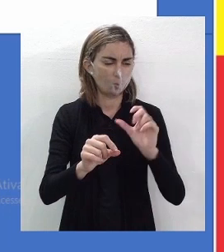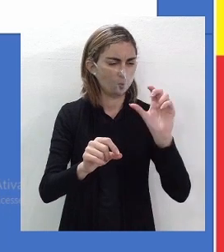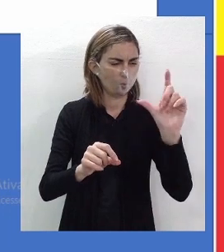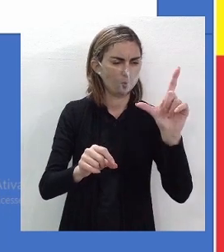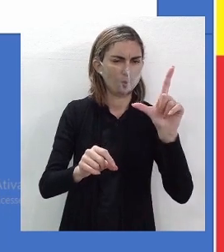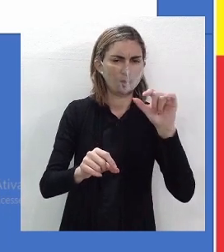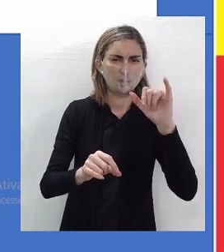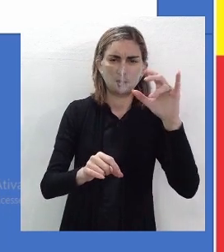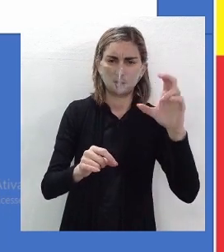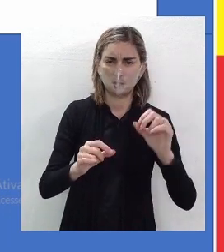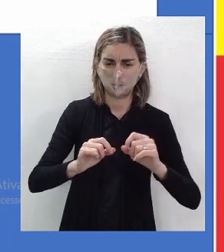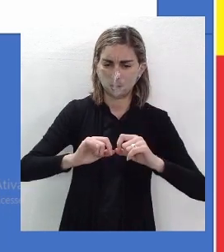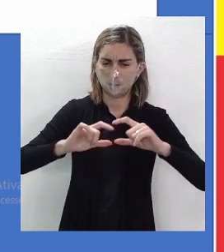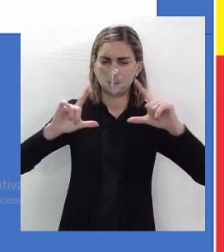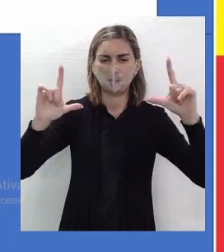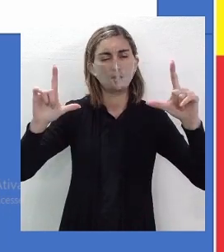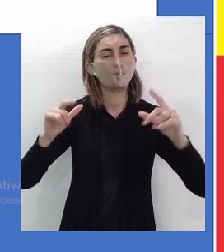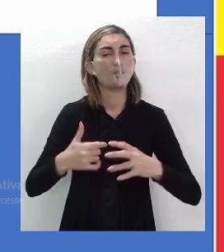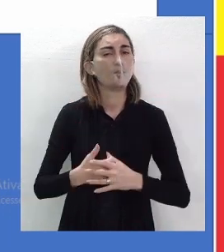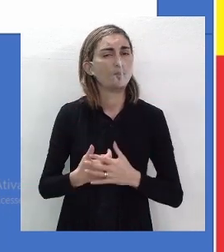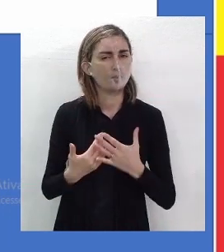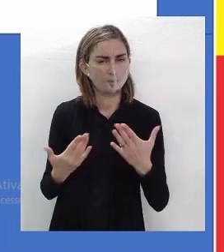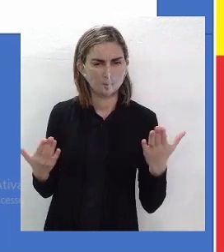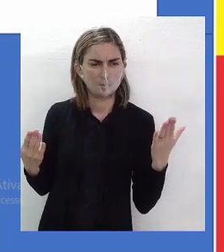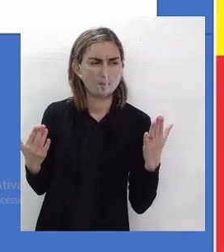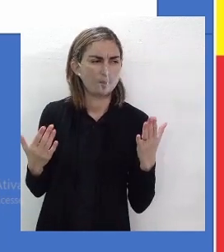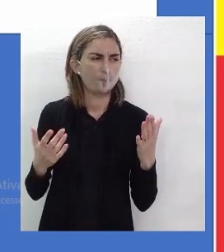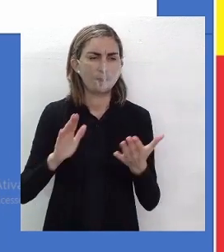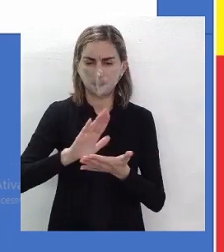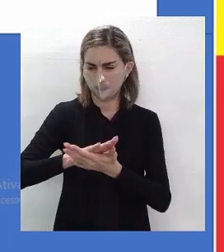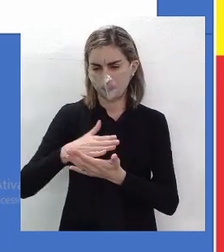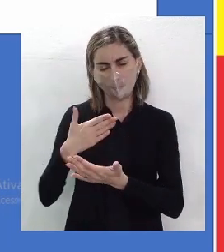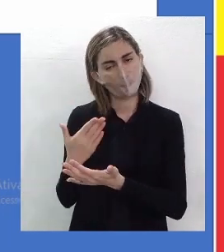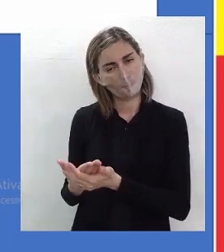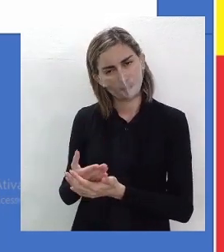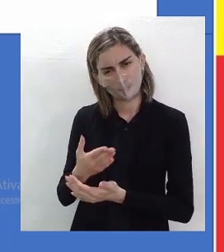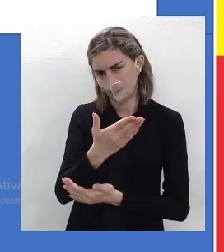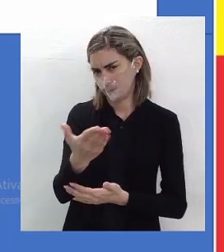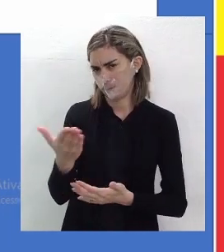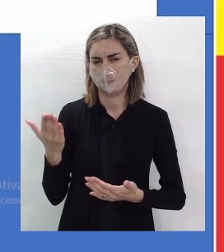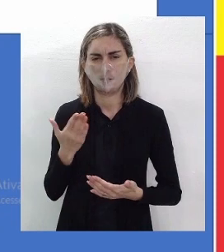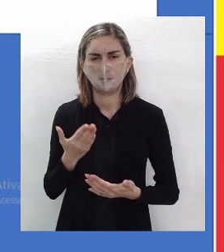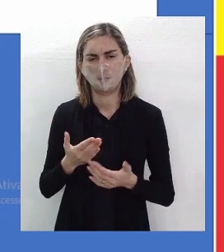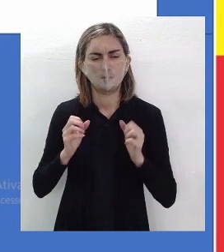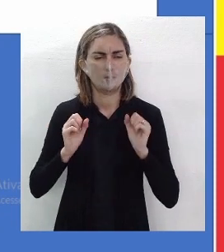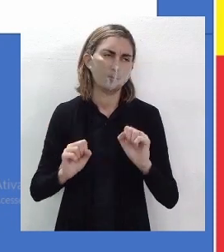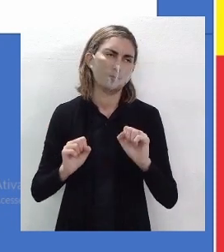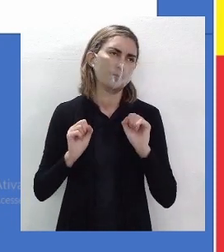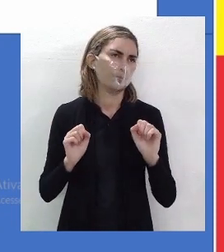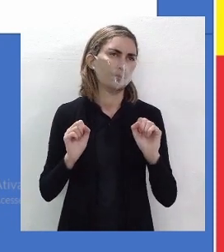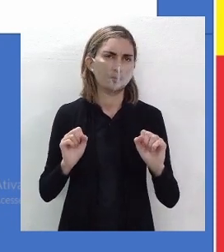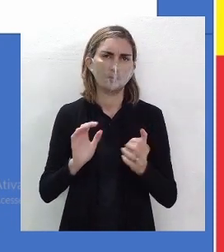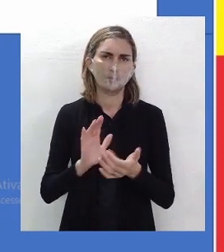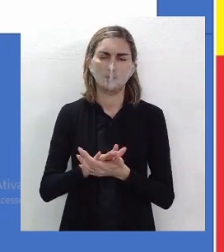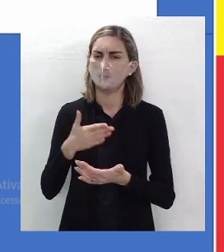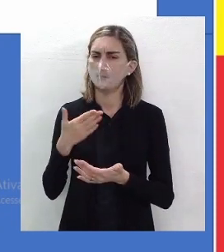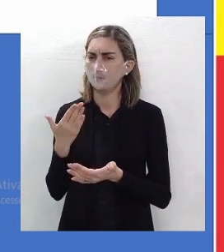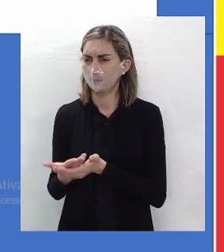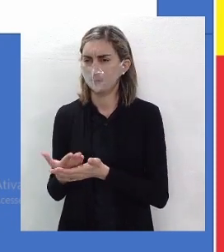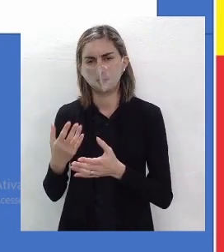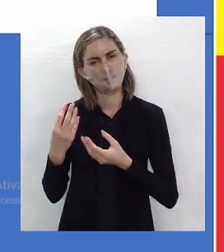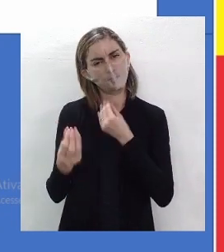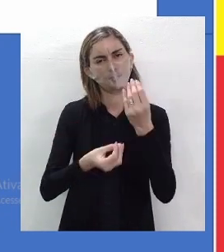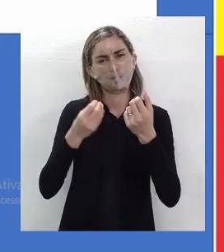uma palavra muito maior. Lixo. E aí a interpretação é com você. Você pode interpretar como se